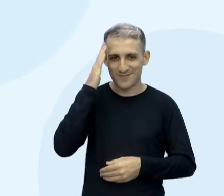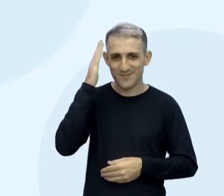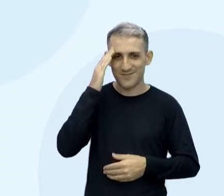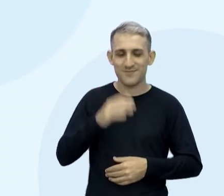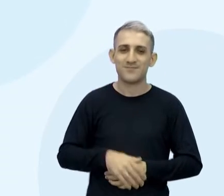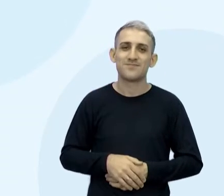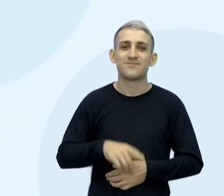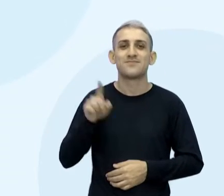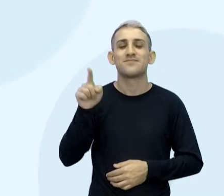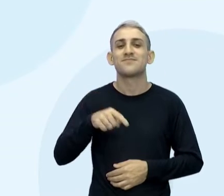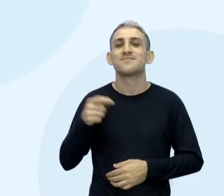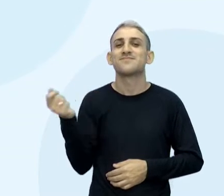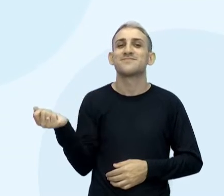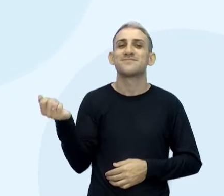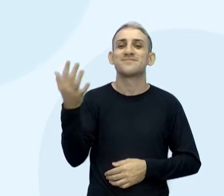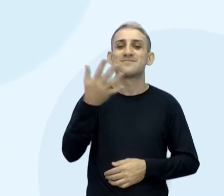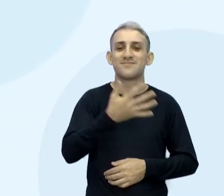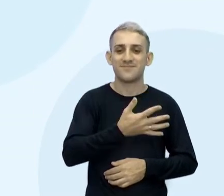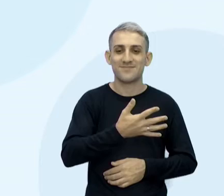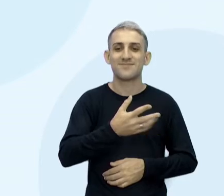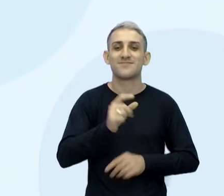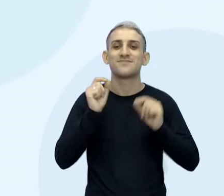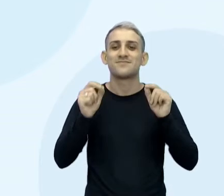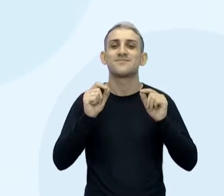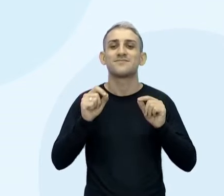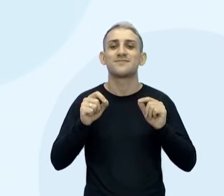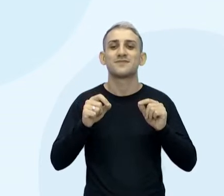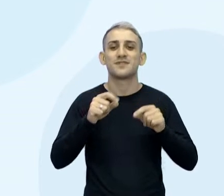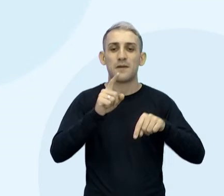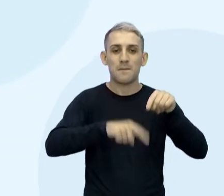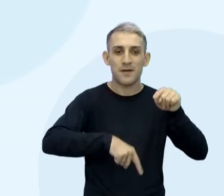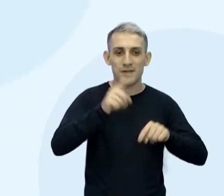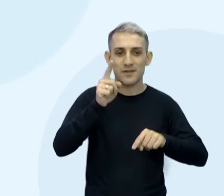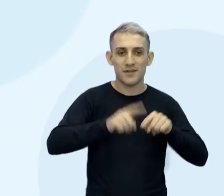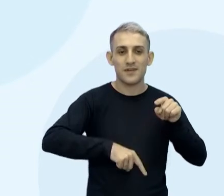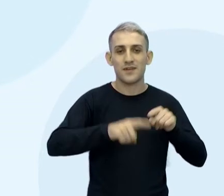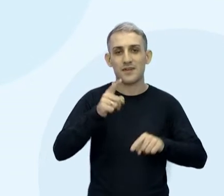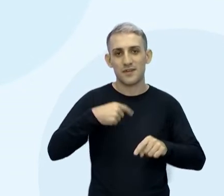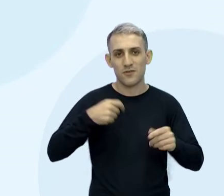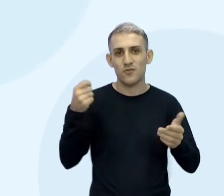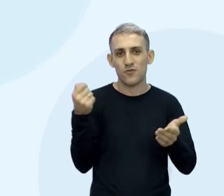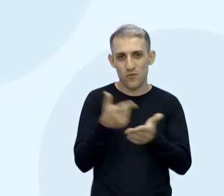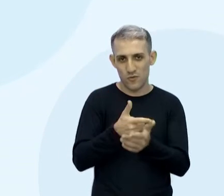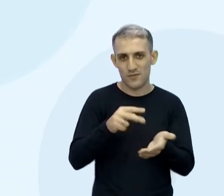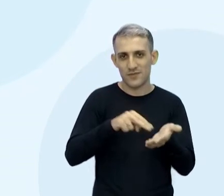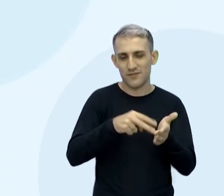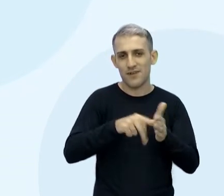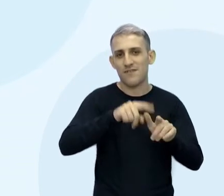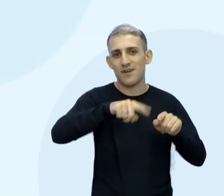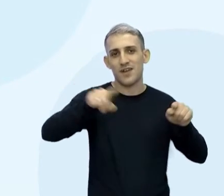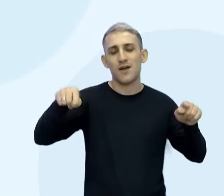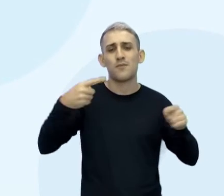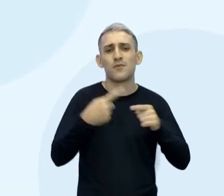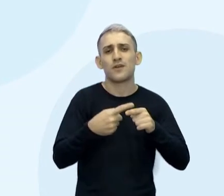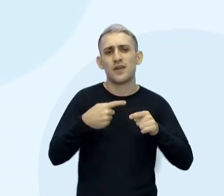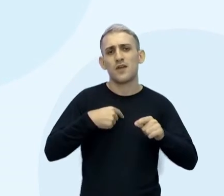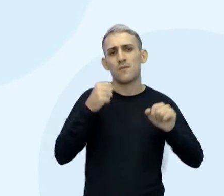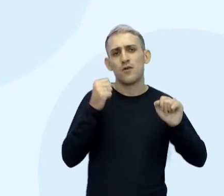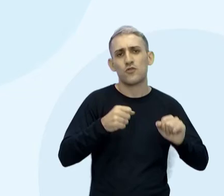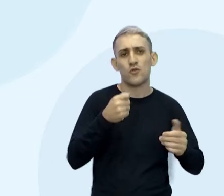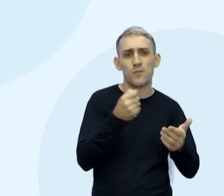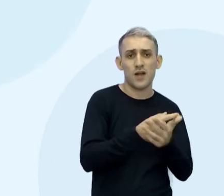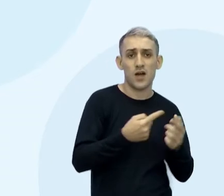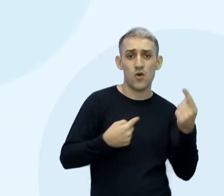a quantidade, né, Laércio? A quantidade de produtos que eu compro é uma variável. Porque eu posso comprar